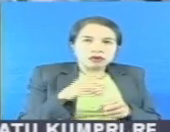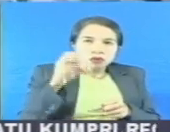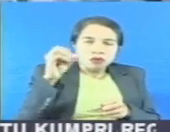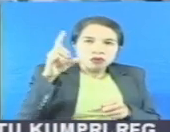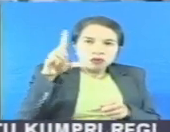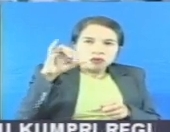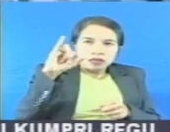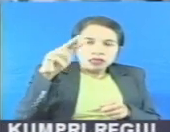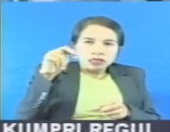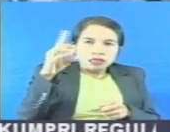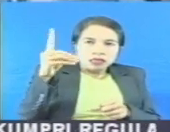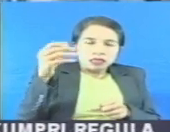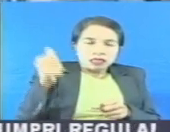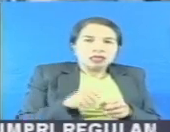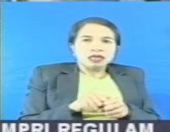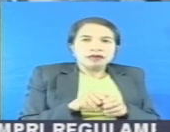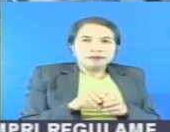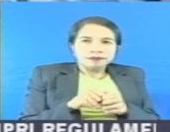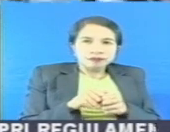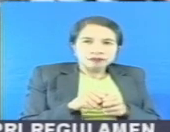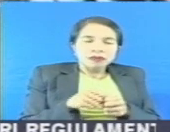be apoia candidato Partido CNRT.